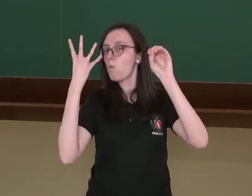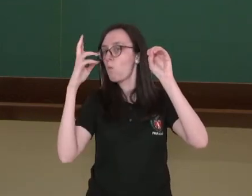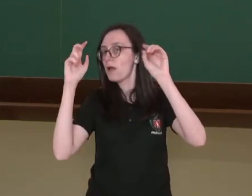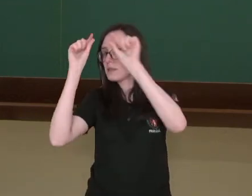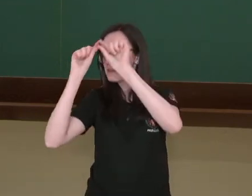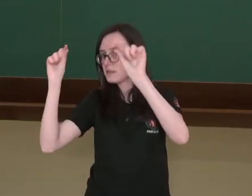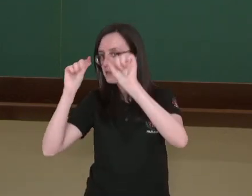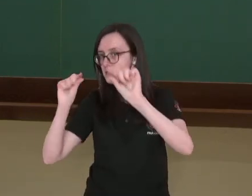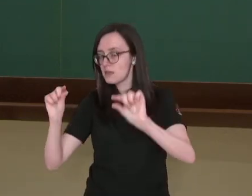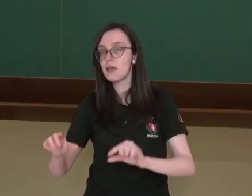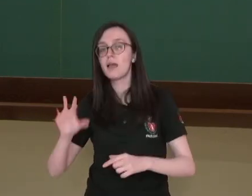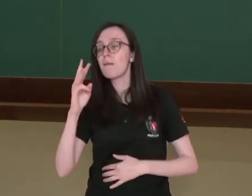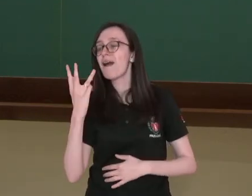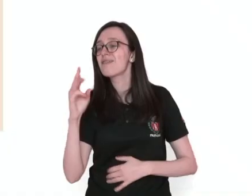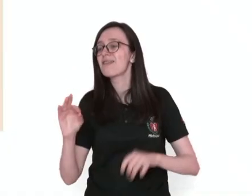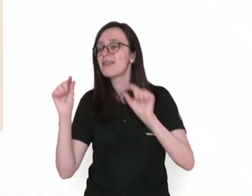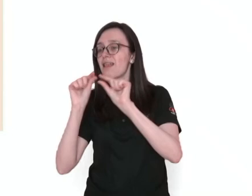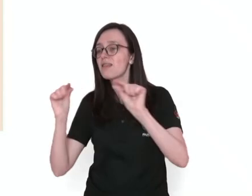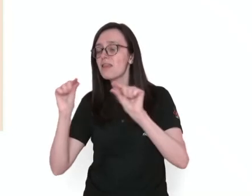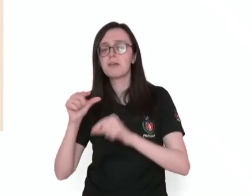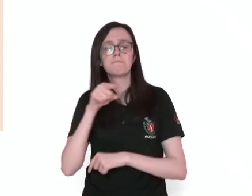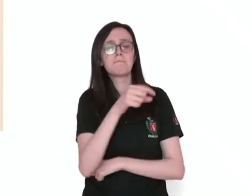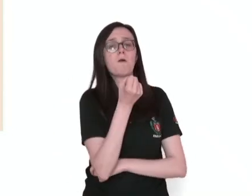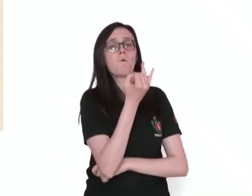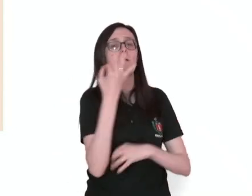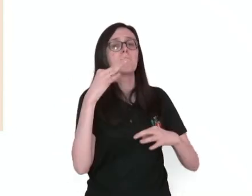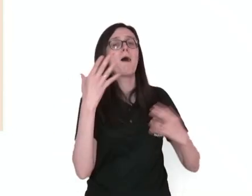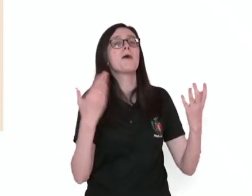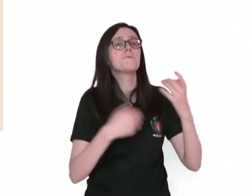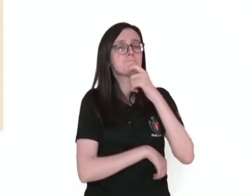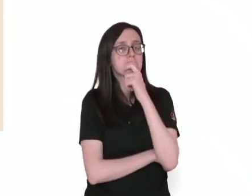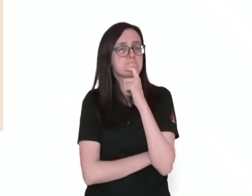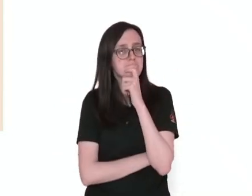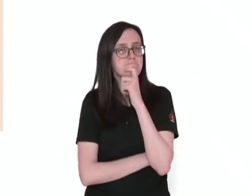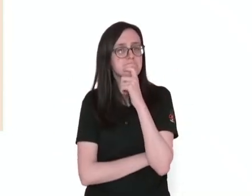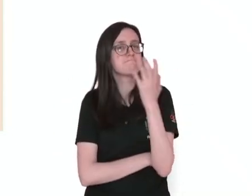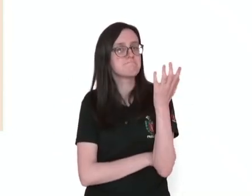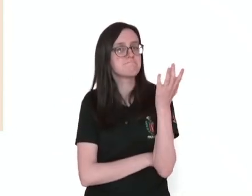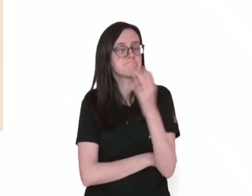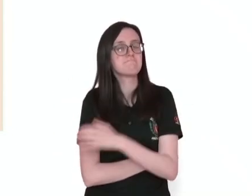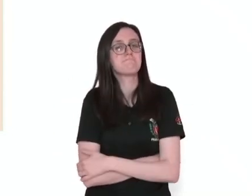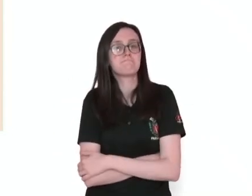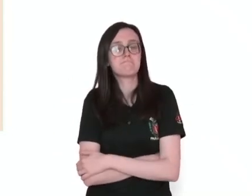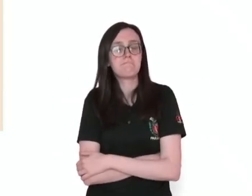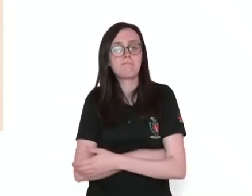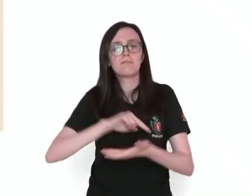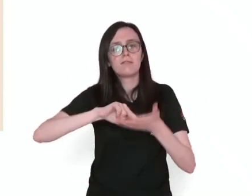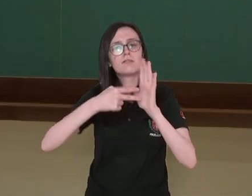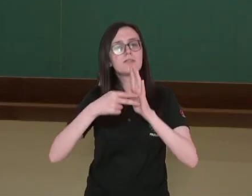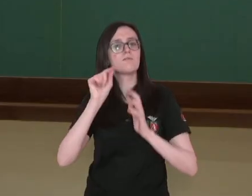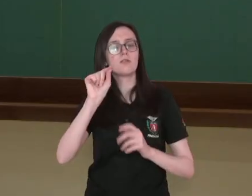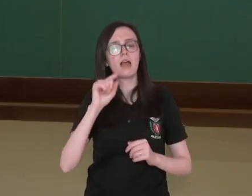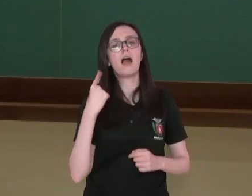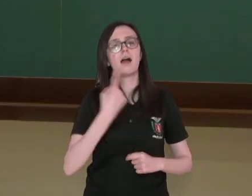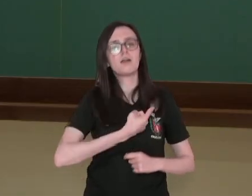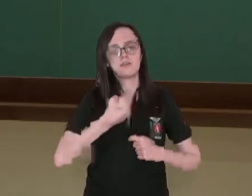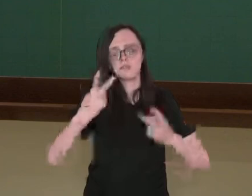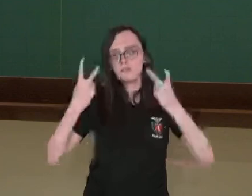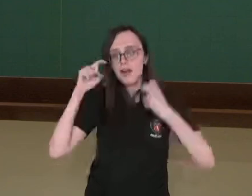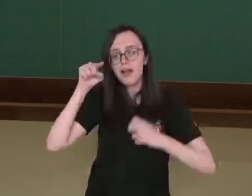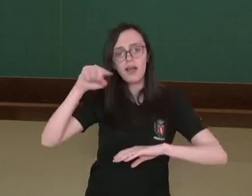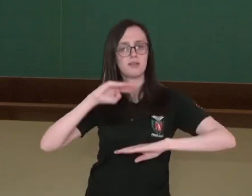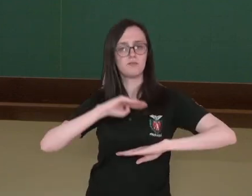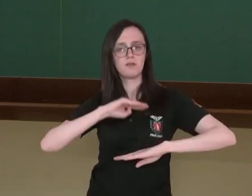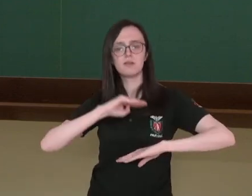linhas. Com 30 linhas, quantas páginas vai ser necessário? Ou seja, a gente vai ver que nesse